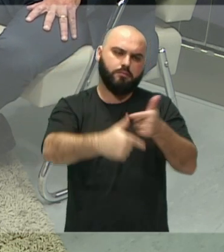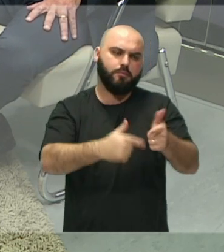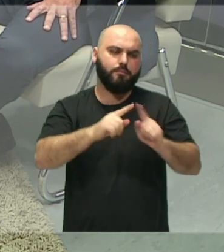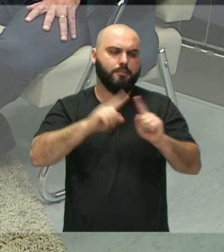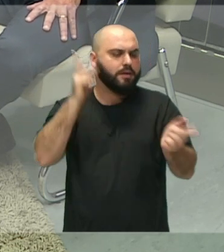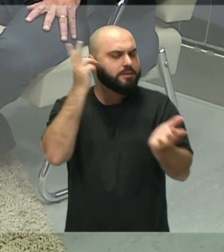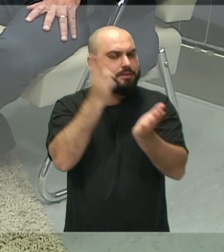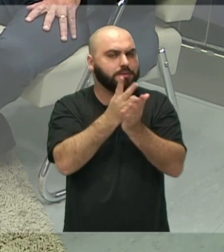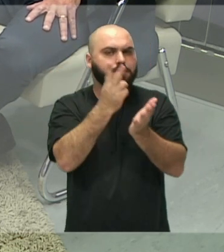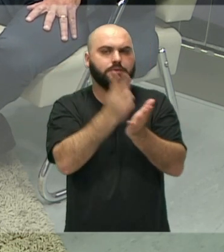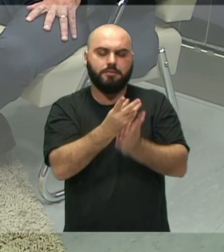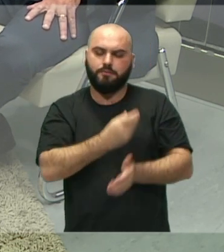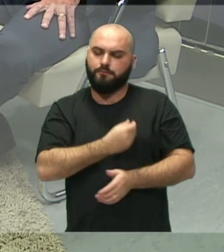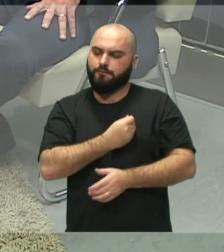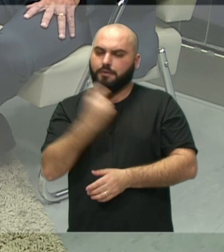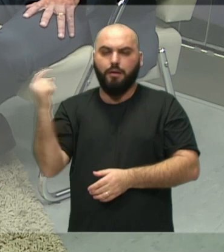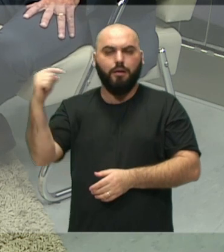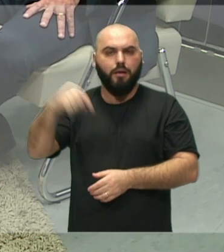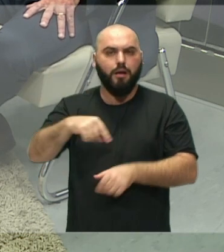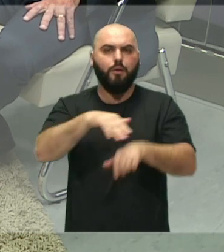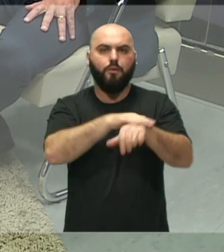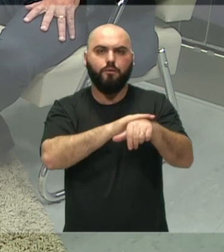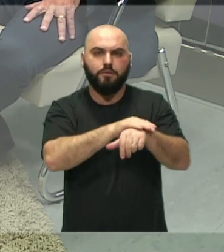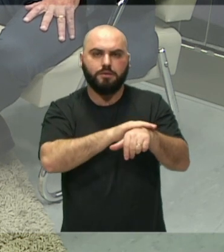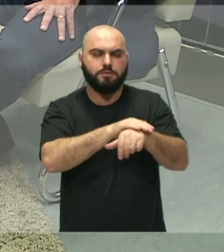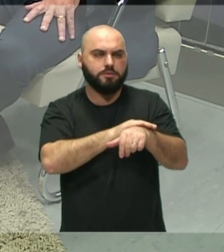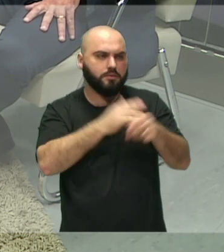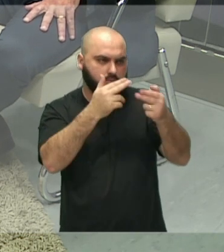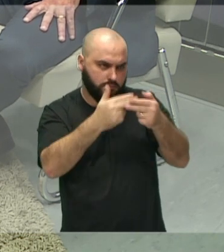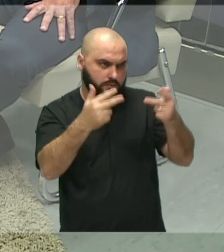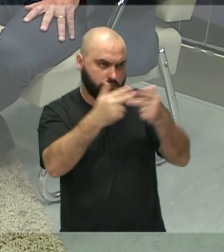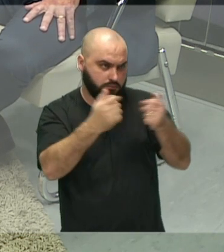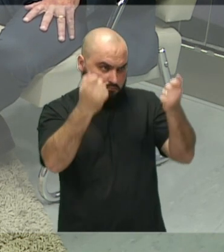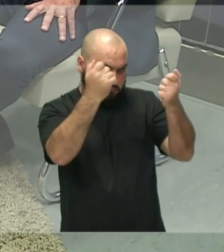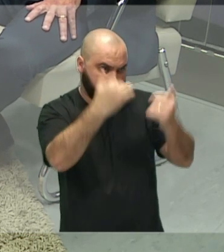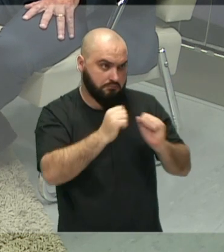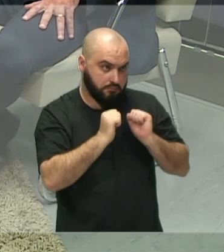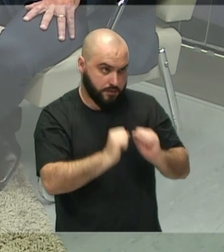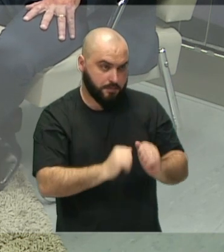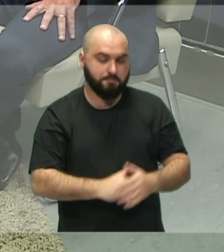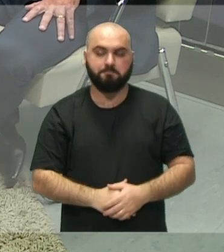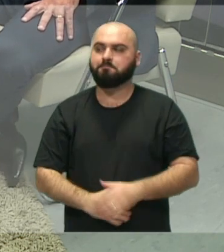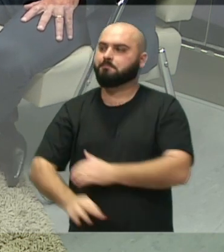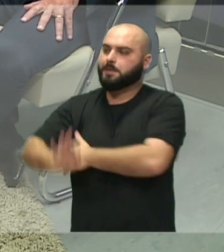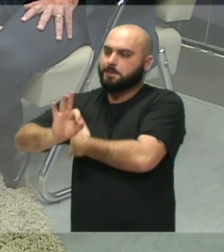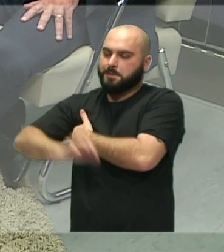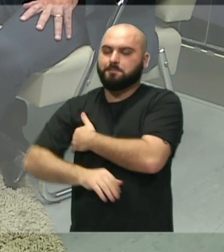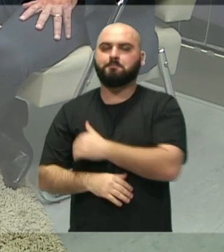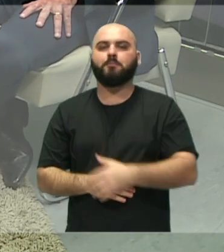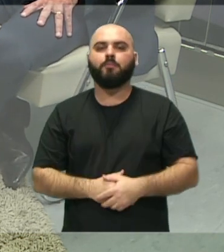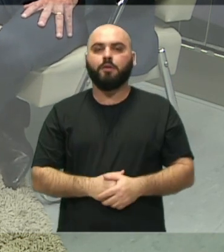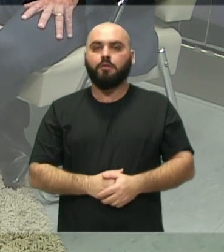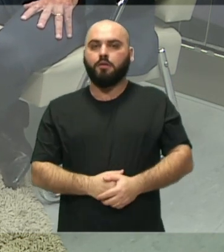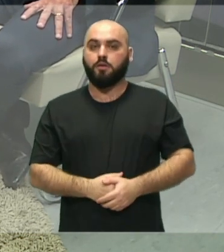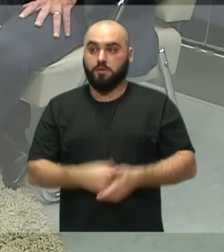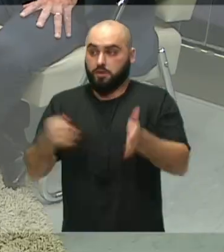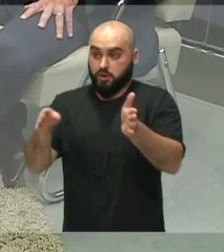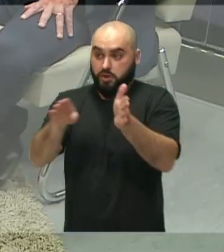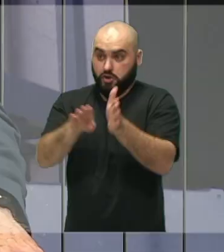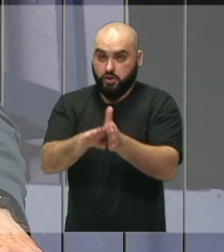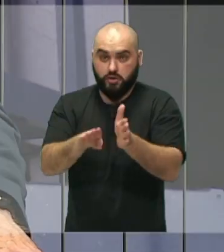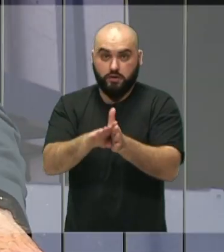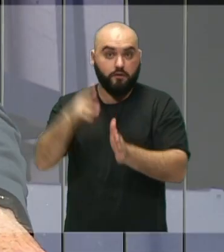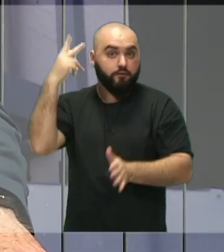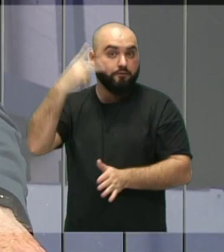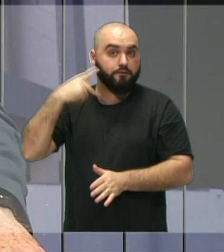esteve dialogando aqui, sempre esteve presente nos corredores da Câmara. Maurício, eu fui muito bem acolhido pela casa